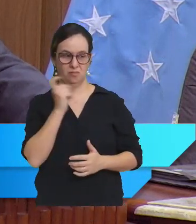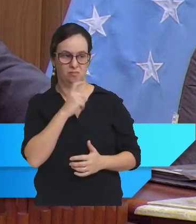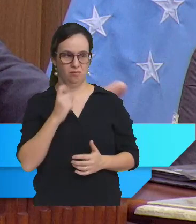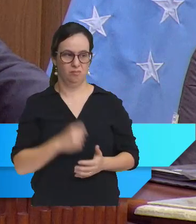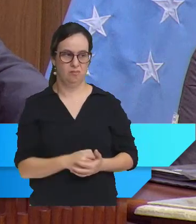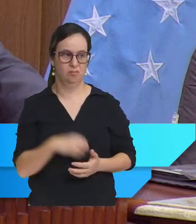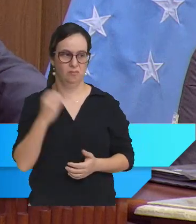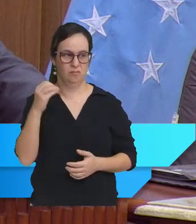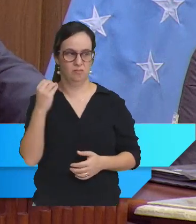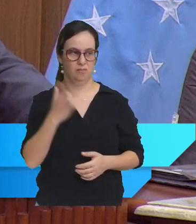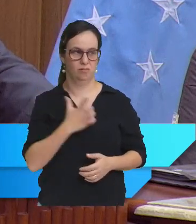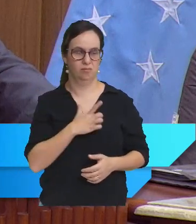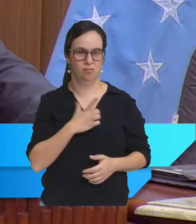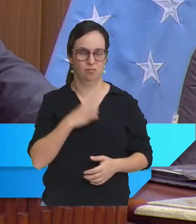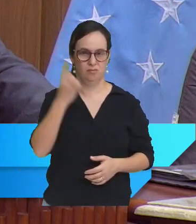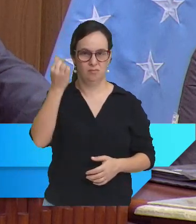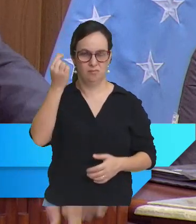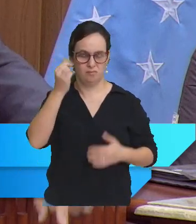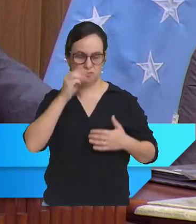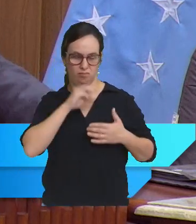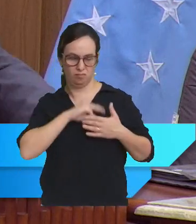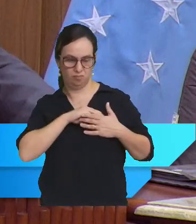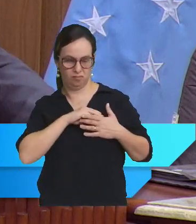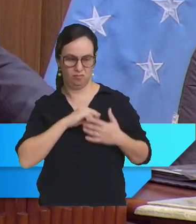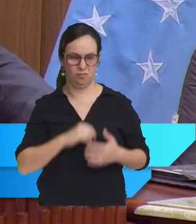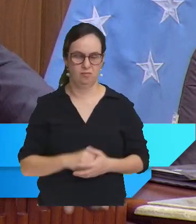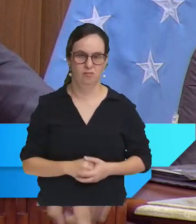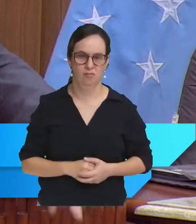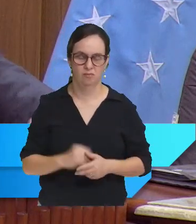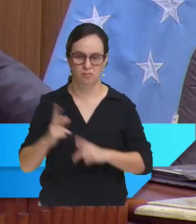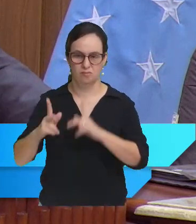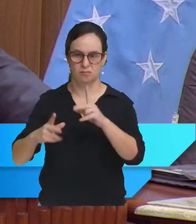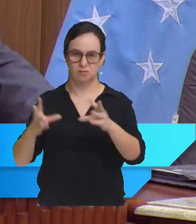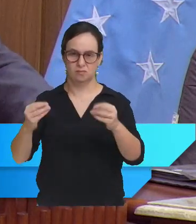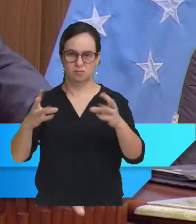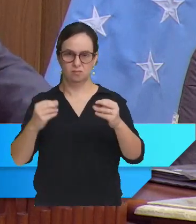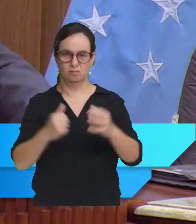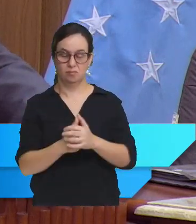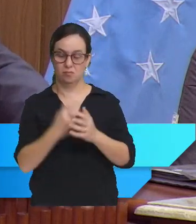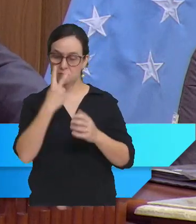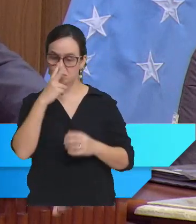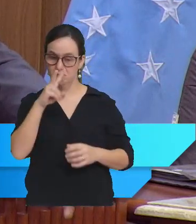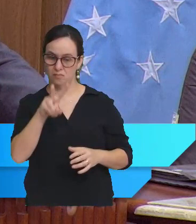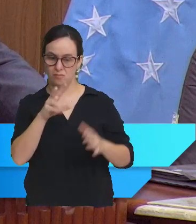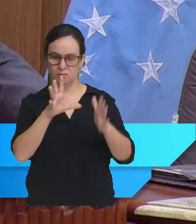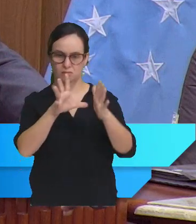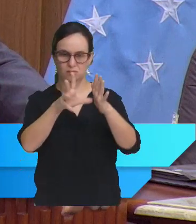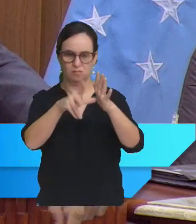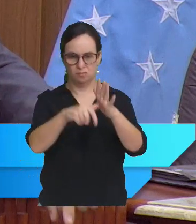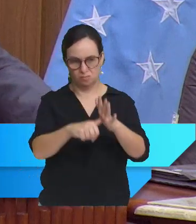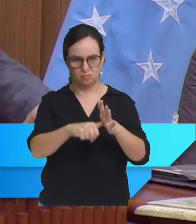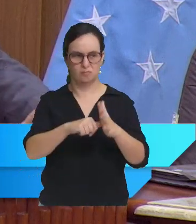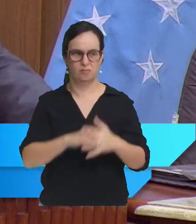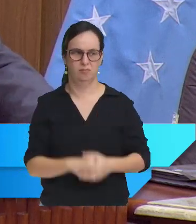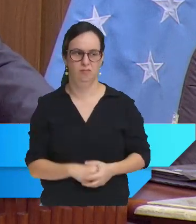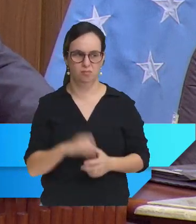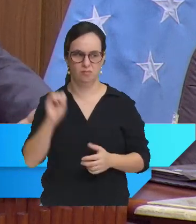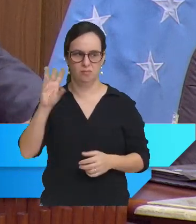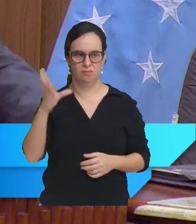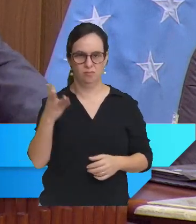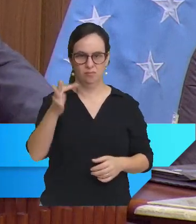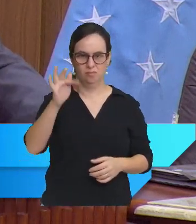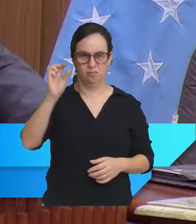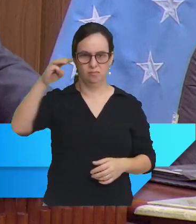que não teve redução salarial. A população está vendo a ladroagem, a roubalheira que está acontecendo na FEMA e a inércia,